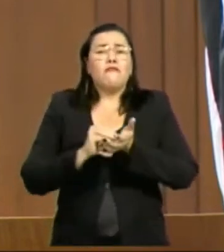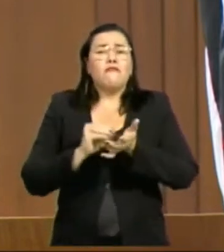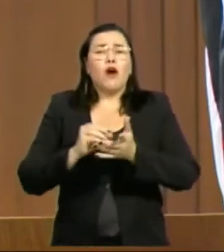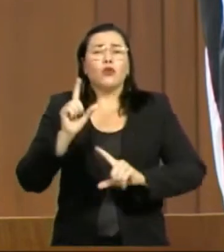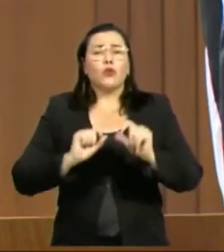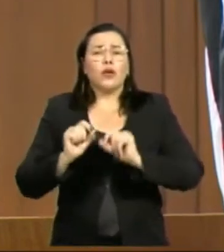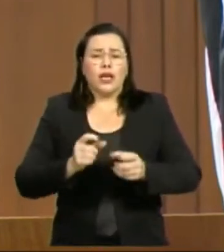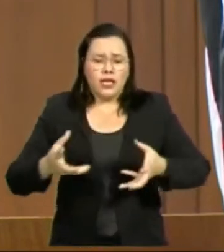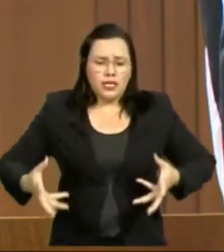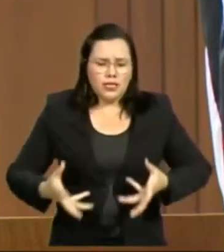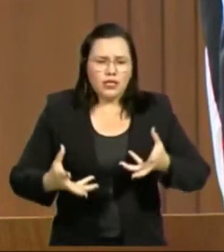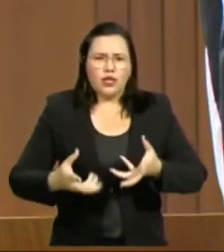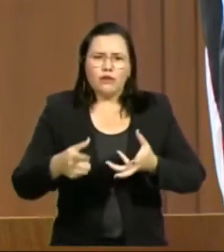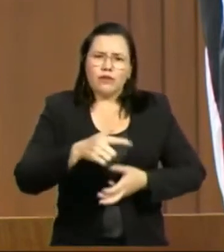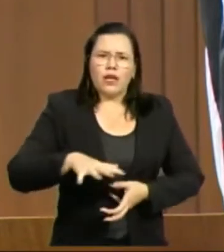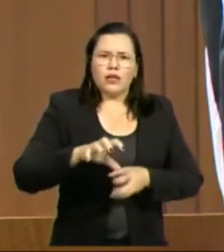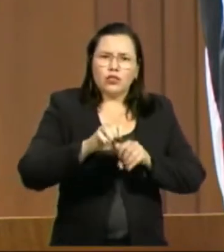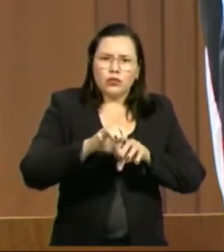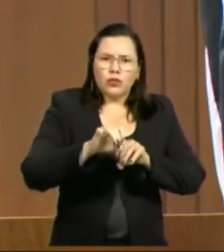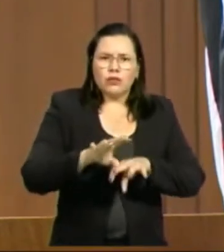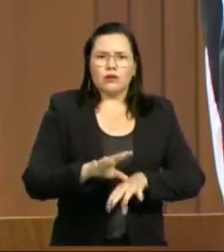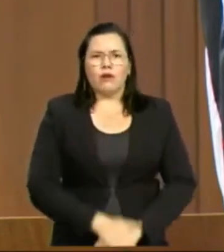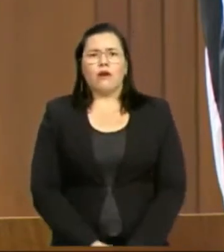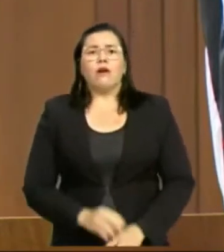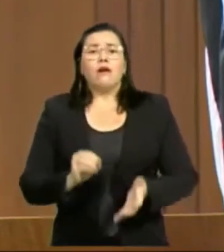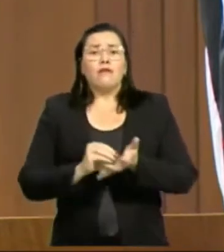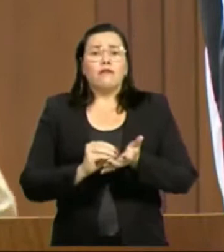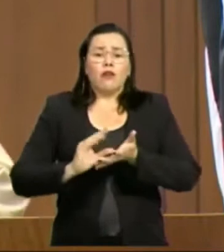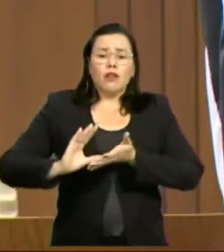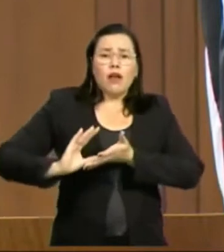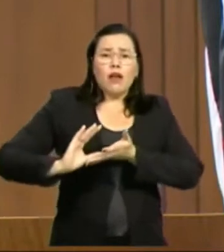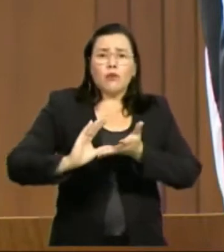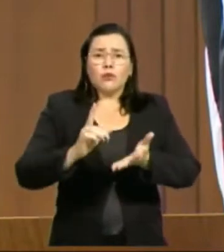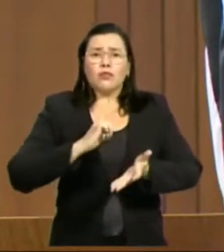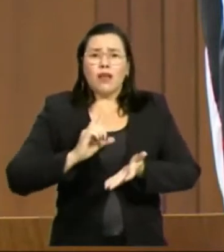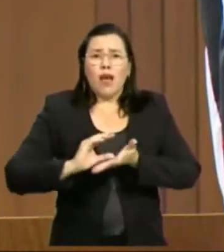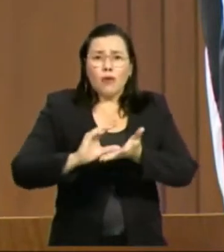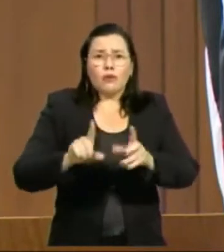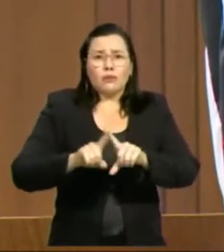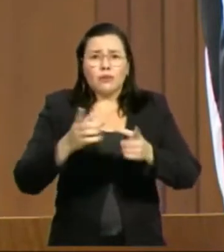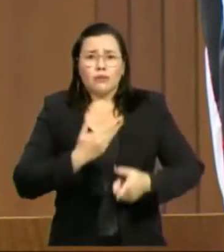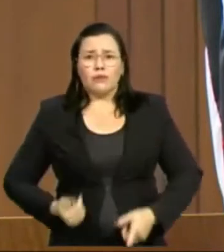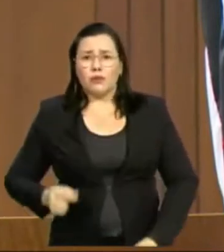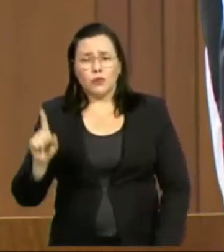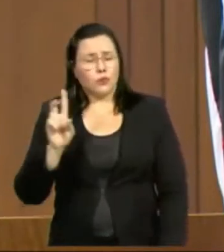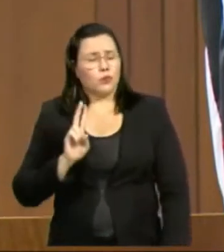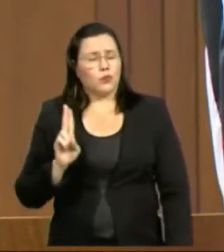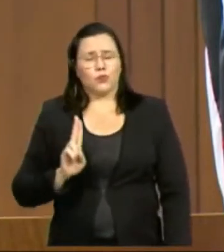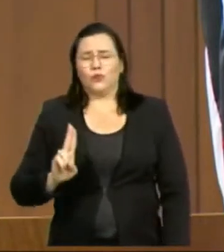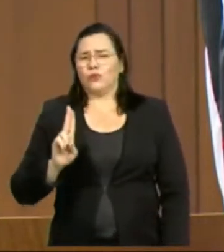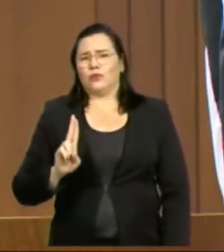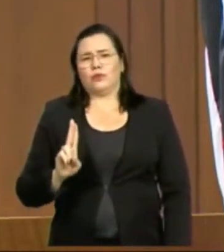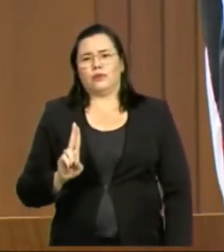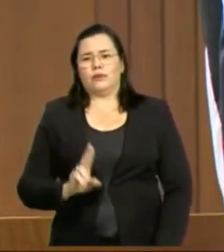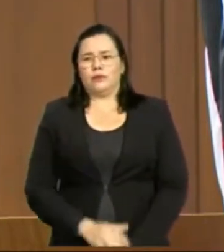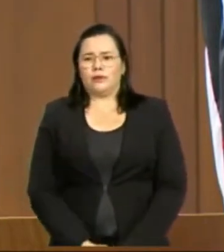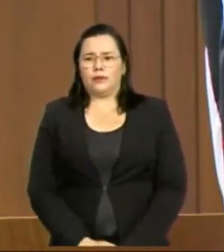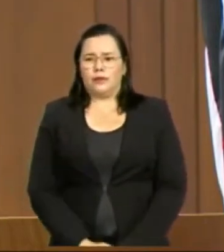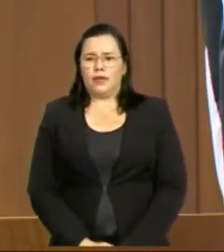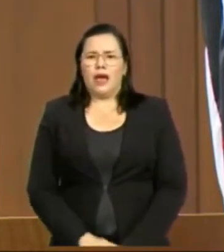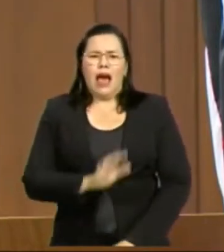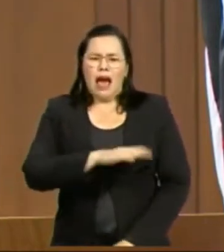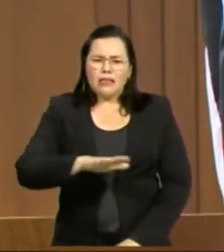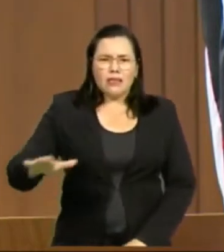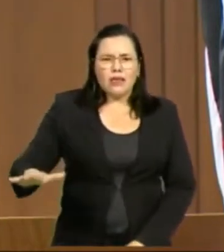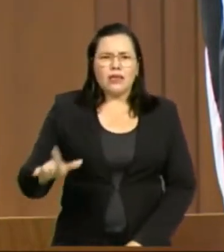do nosso Estado. Então, lá, quem quiser, a matéria pública, quiser assistir, mostrando a realidade, as crianças não têm a